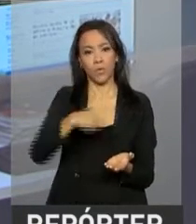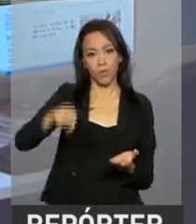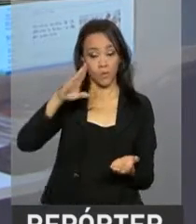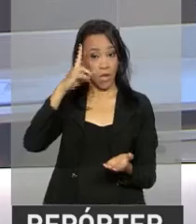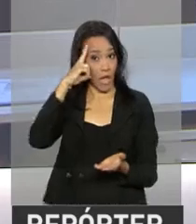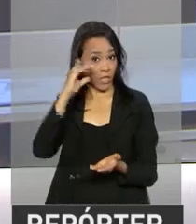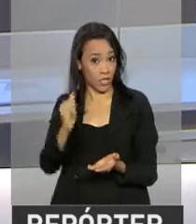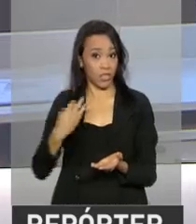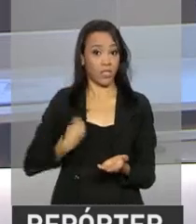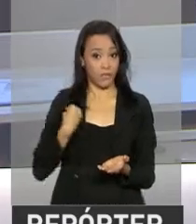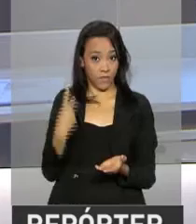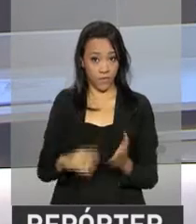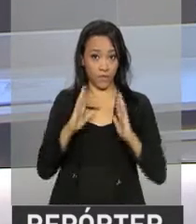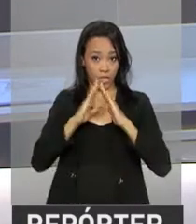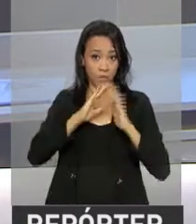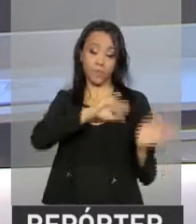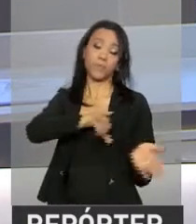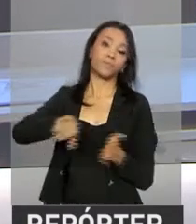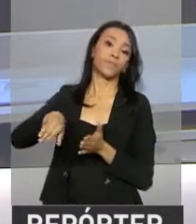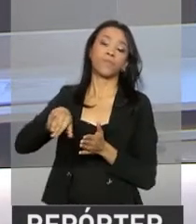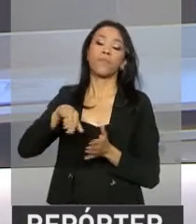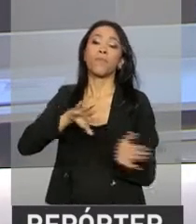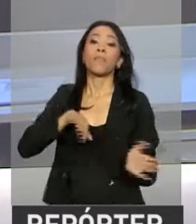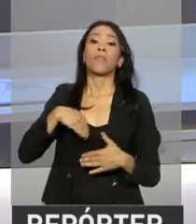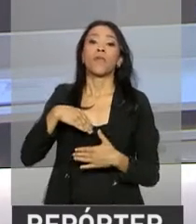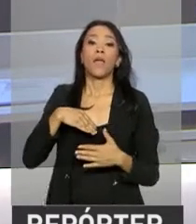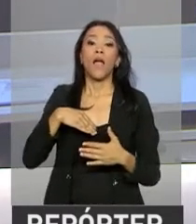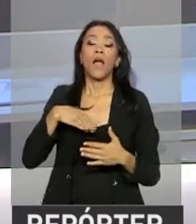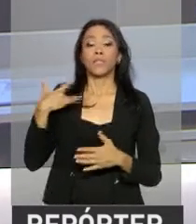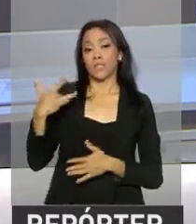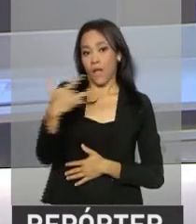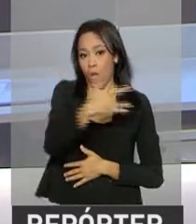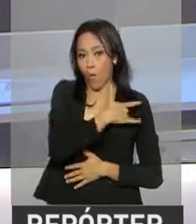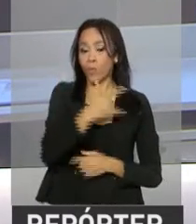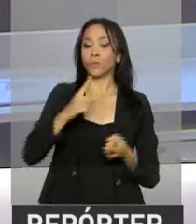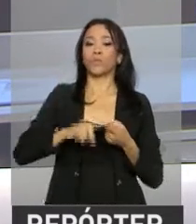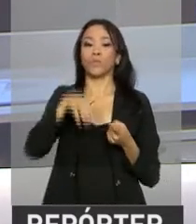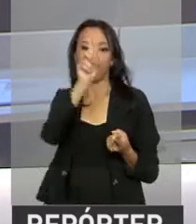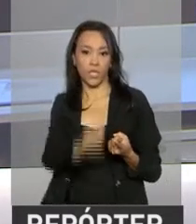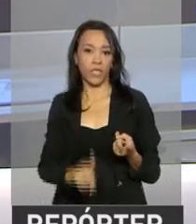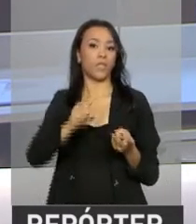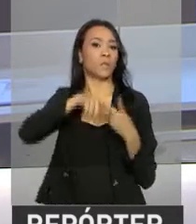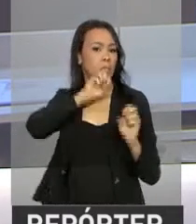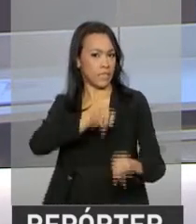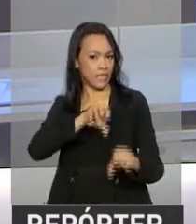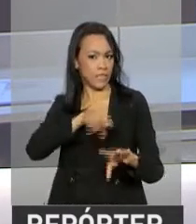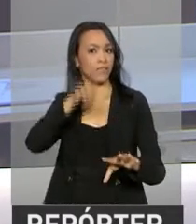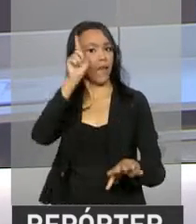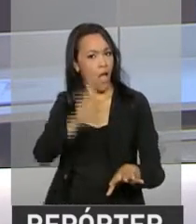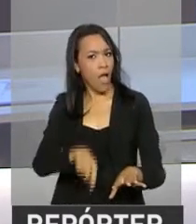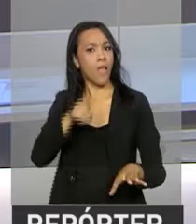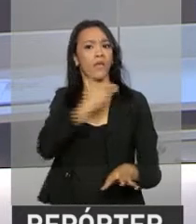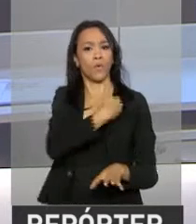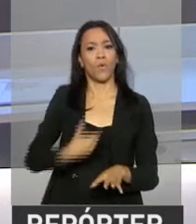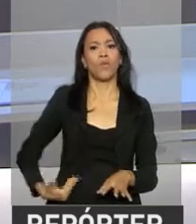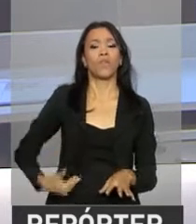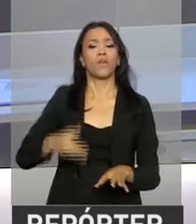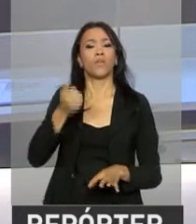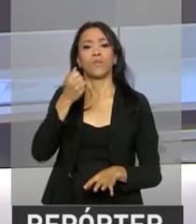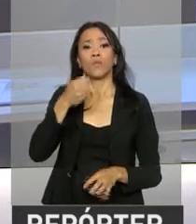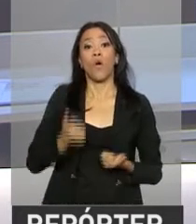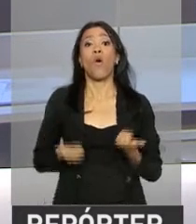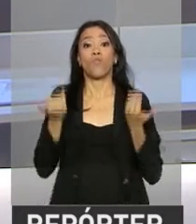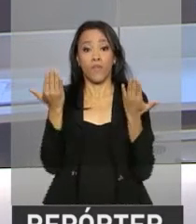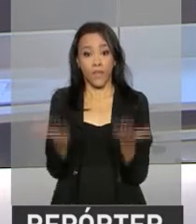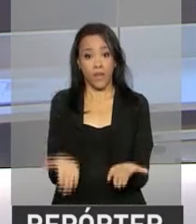Brasil. Acesso à educação e educação, acesso à saúde e educação são alguns direitos que o governo brasileiro já oferece